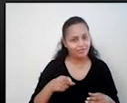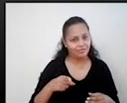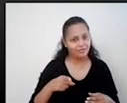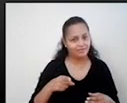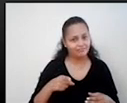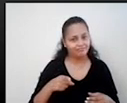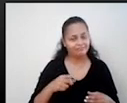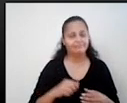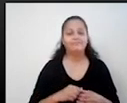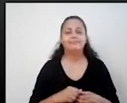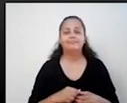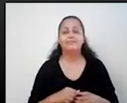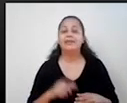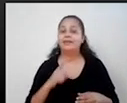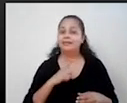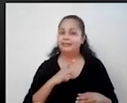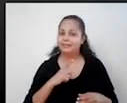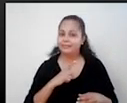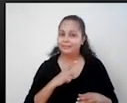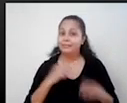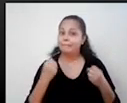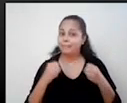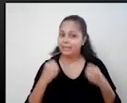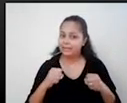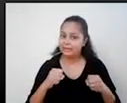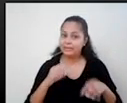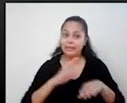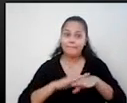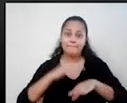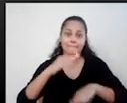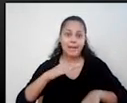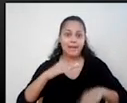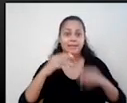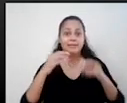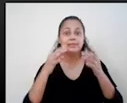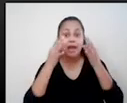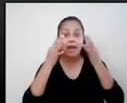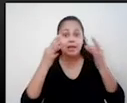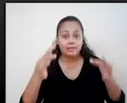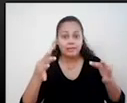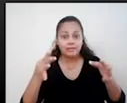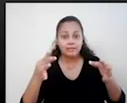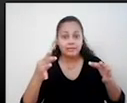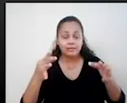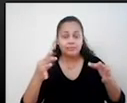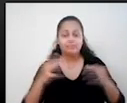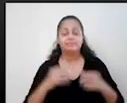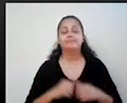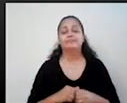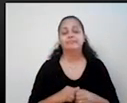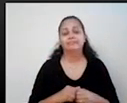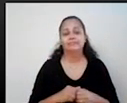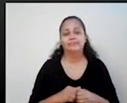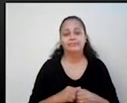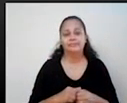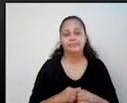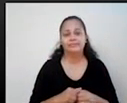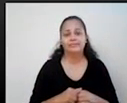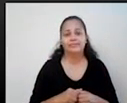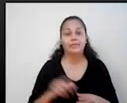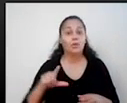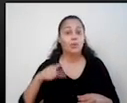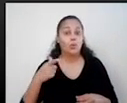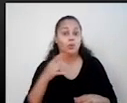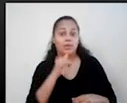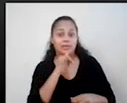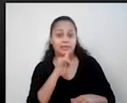mais discreto. Então, ele exige uma maior atenção. Já dei uma dica que muitas vezes é um nome próprio, mas nem sempre, tá? Vamos